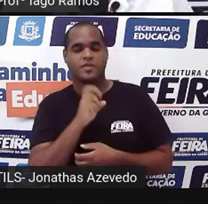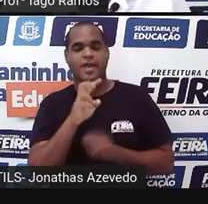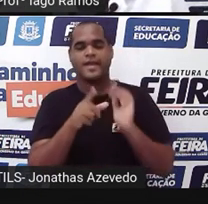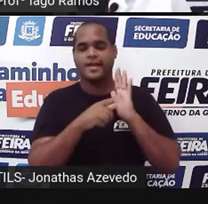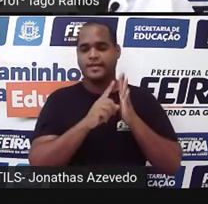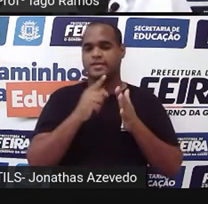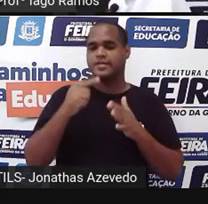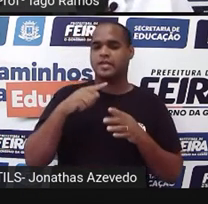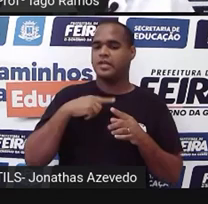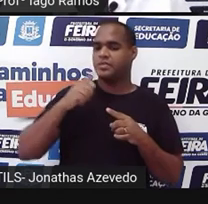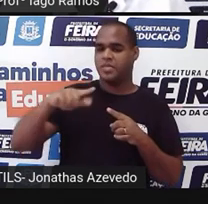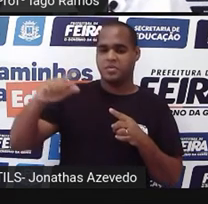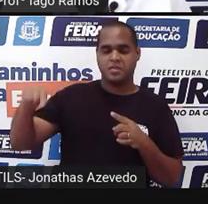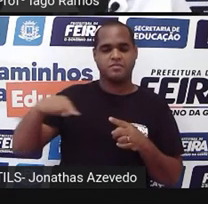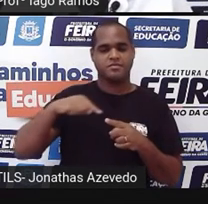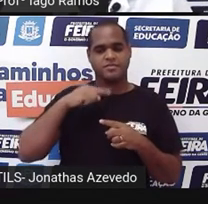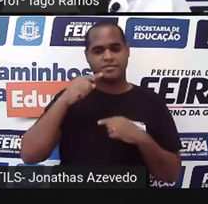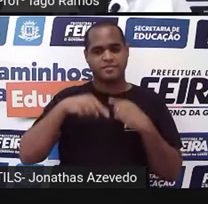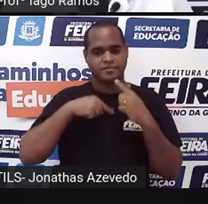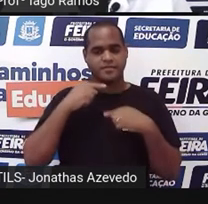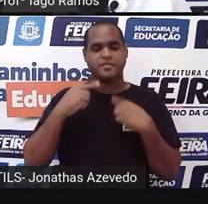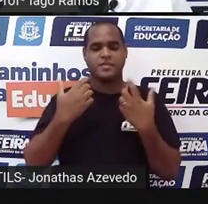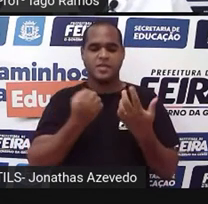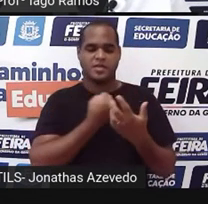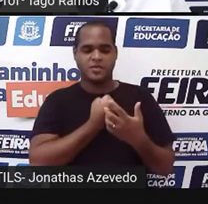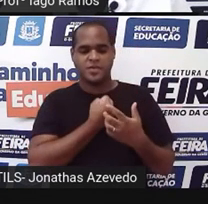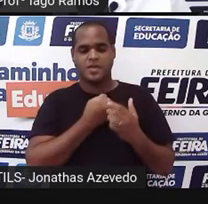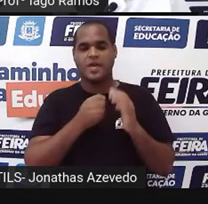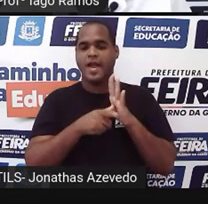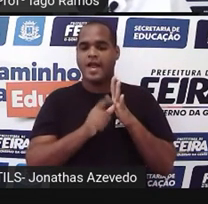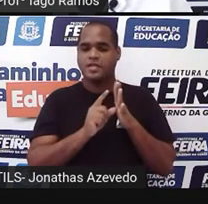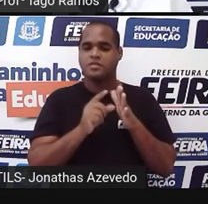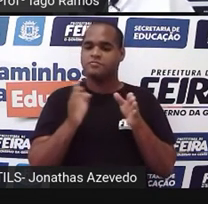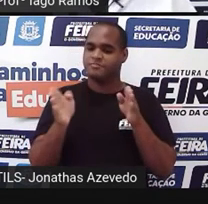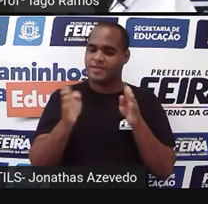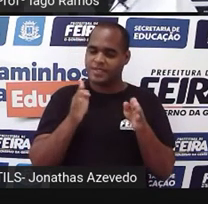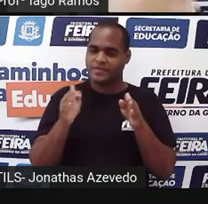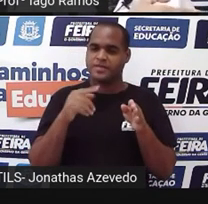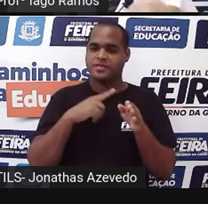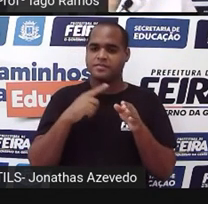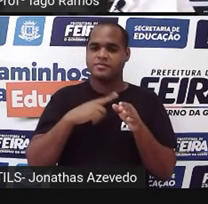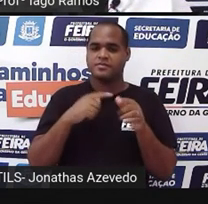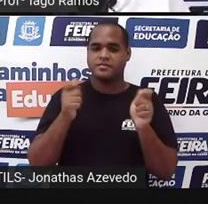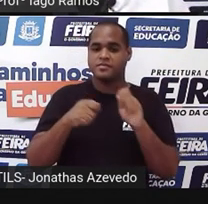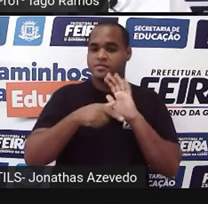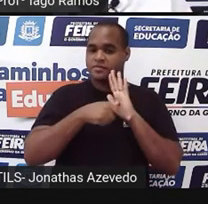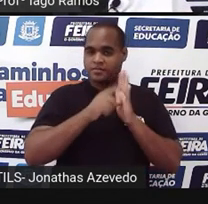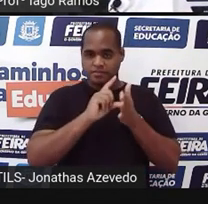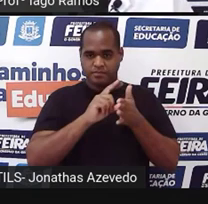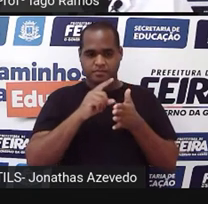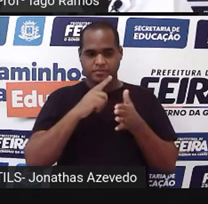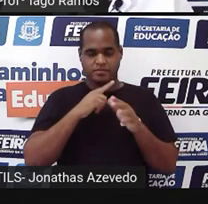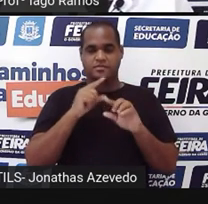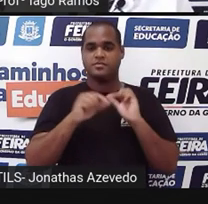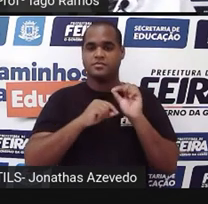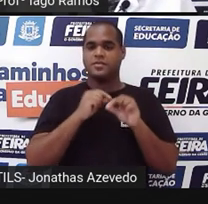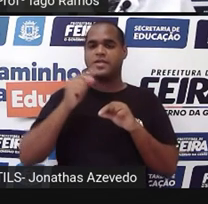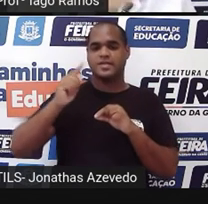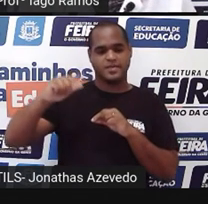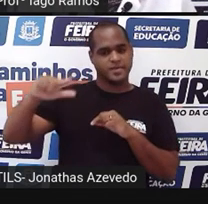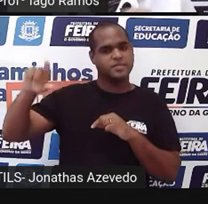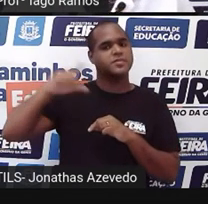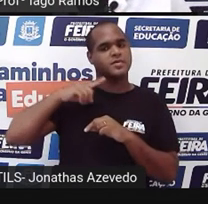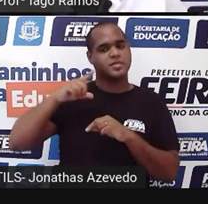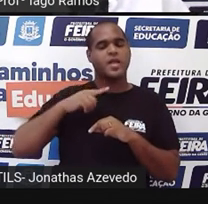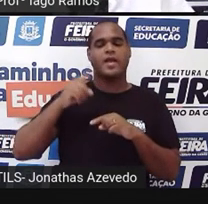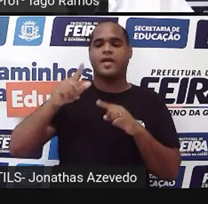7 que não vai se repetir esse número a gente chama de anti período ele está antes do período ele vem sempre